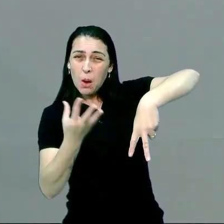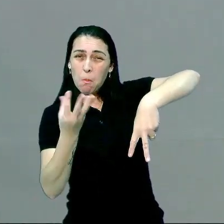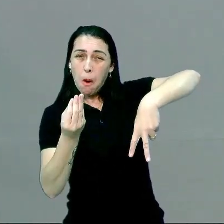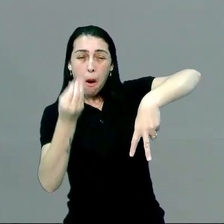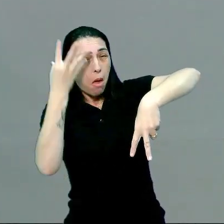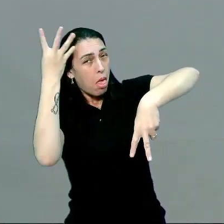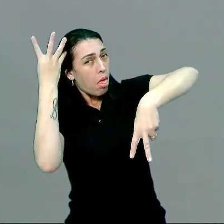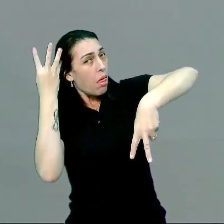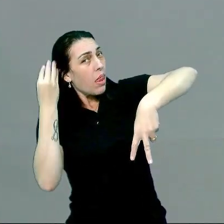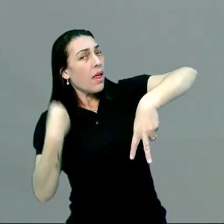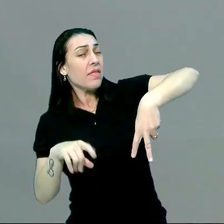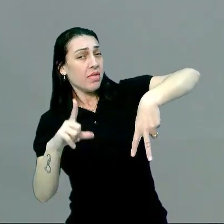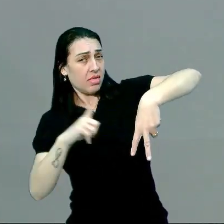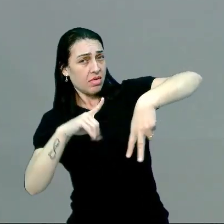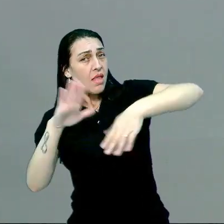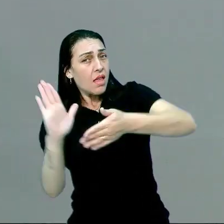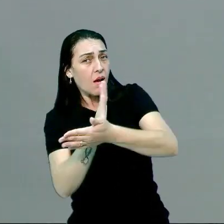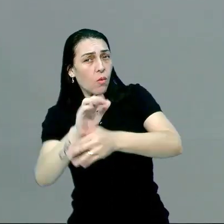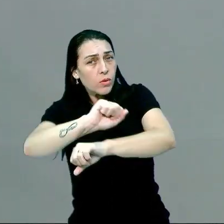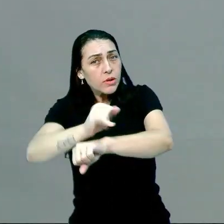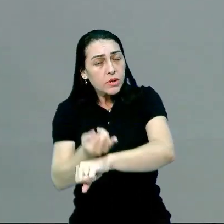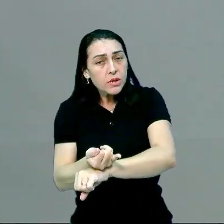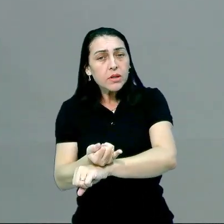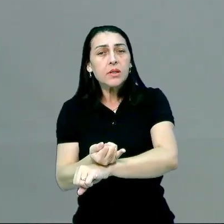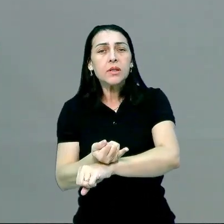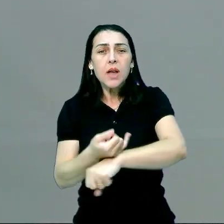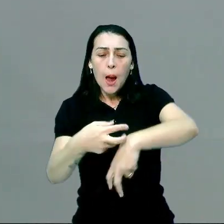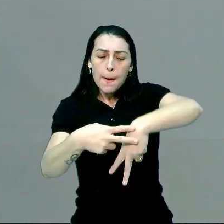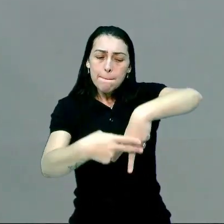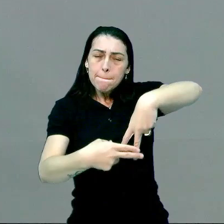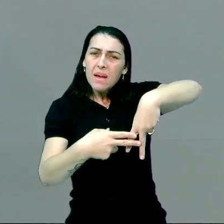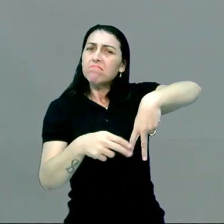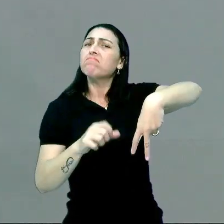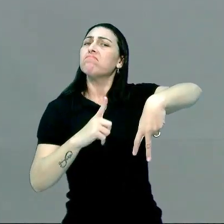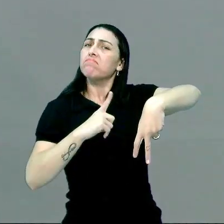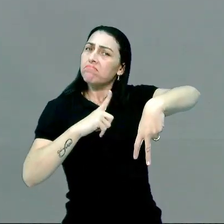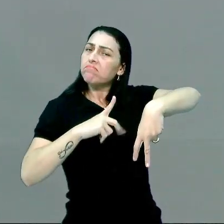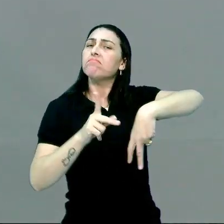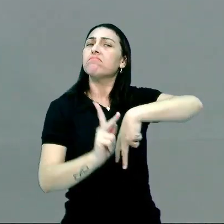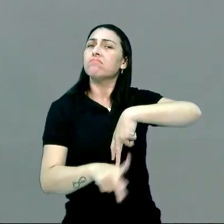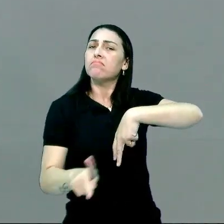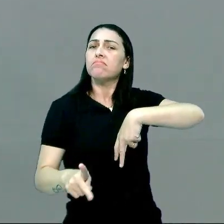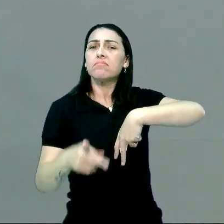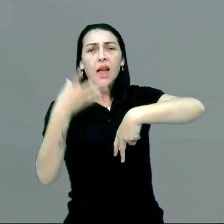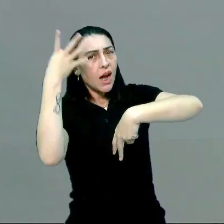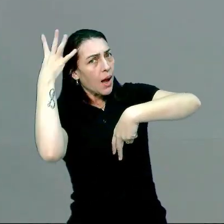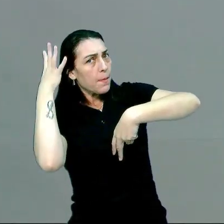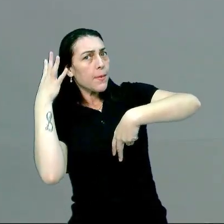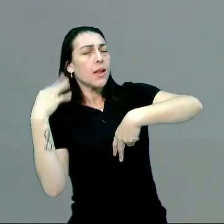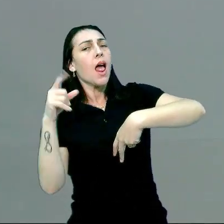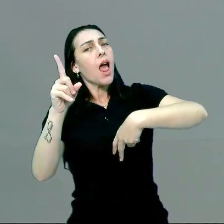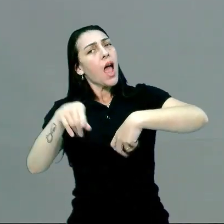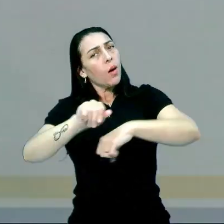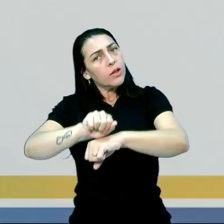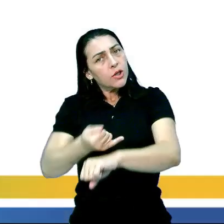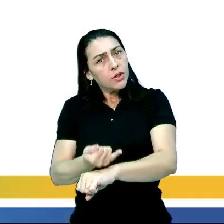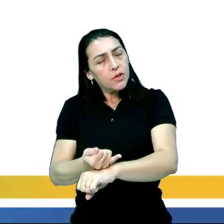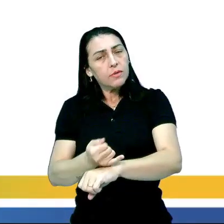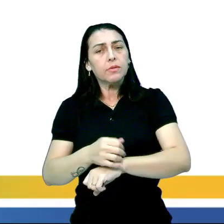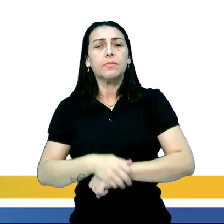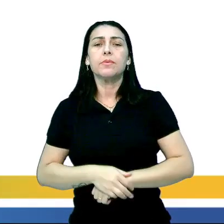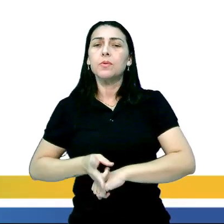cabeluda. Tem algum adjetivo aí no título? Perna cabeluda. Tem, professora. Cabeluda é um